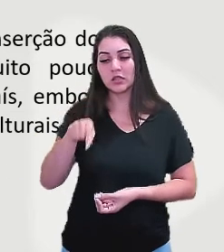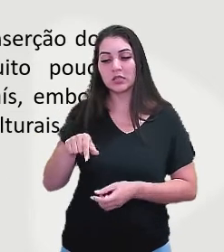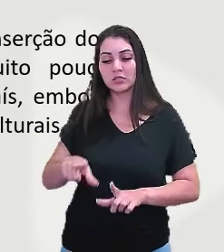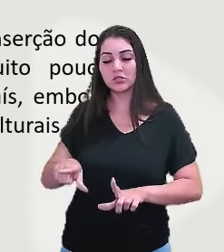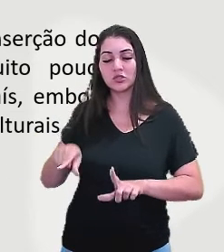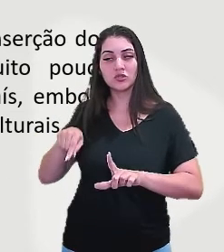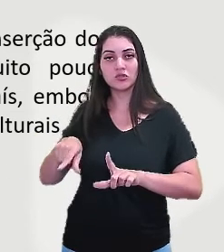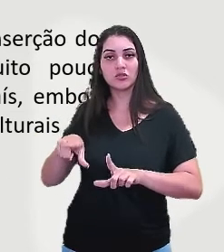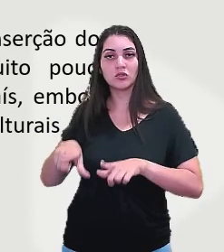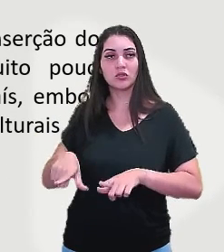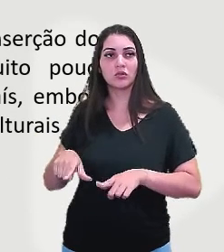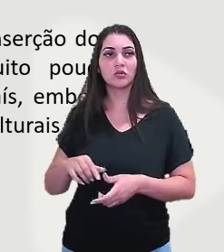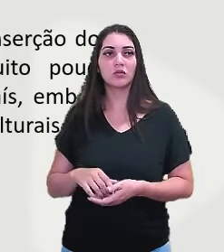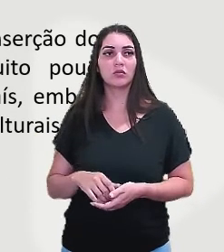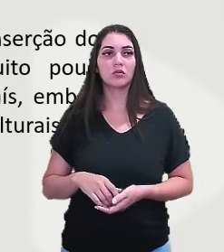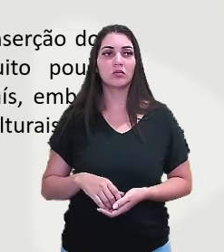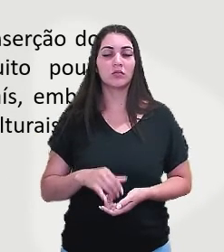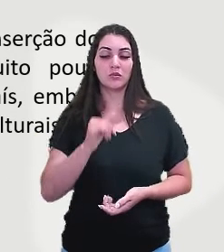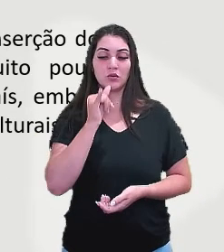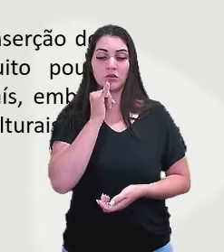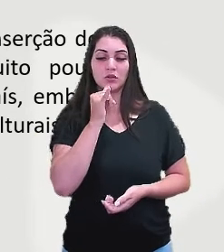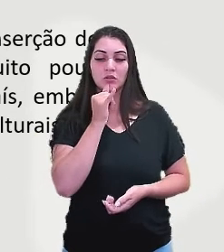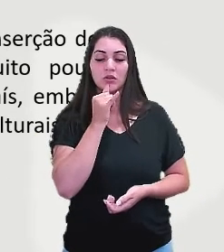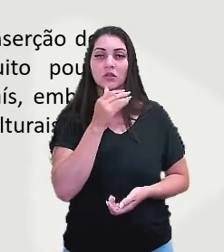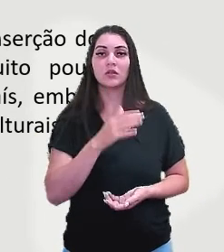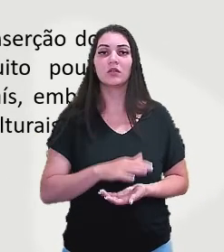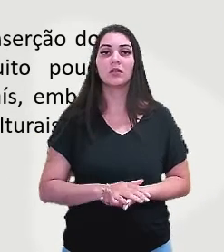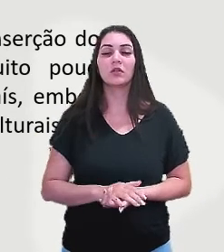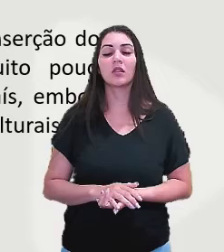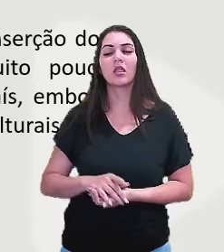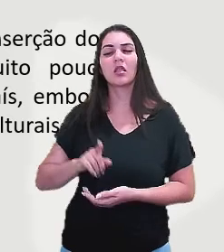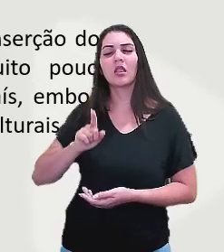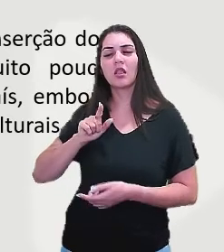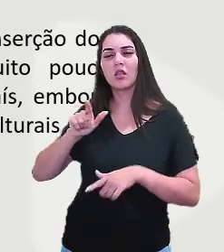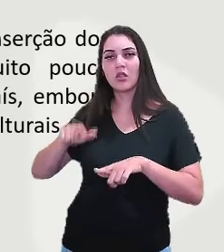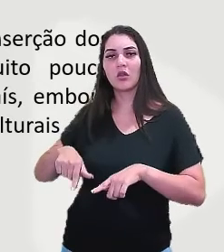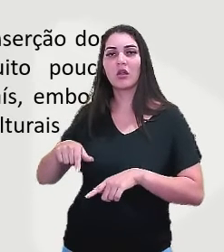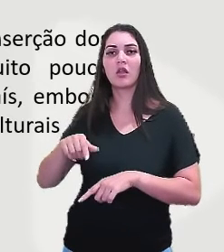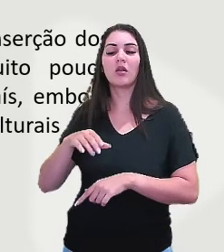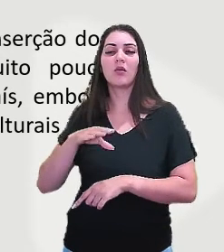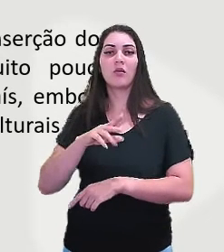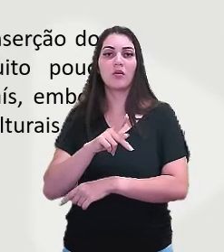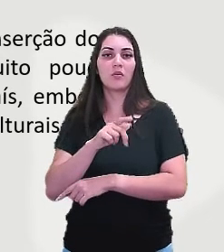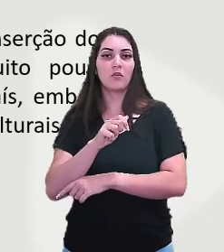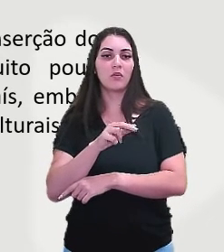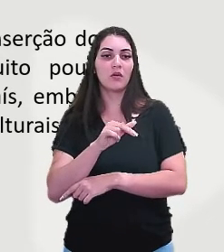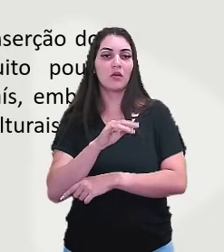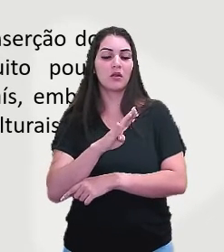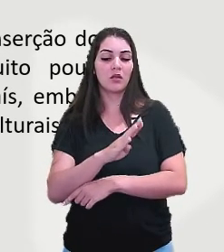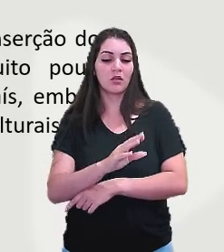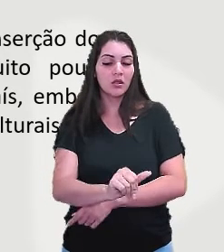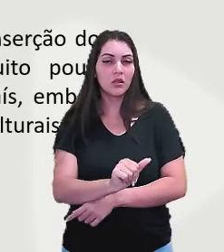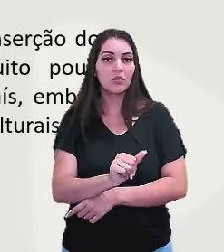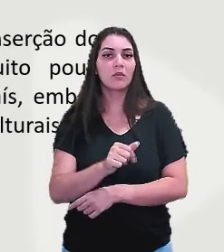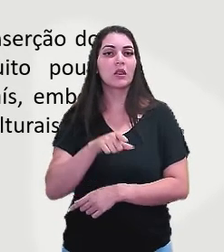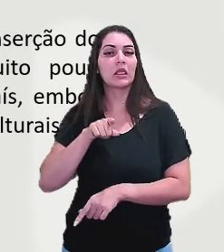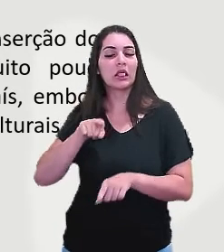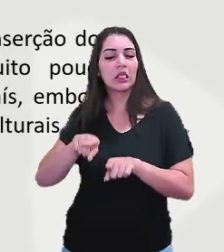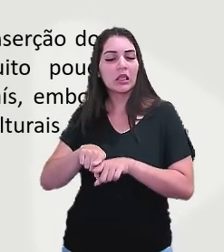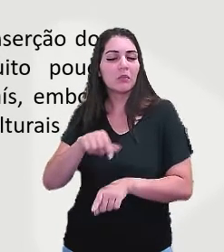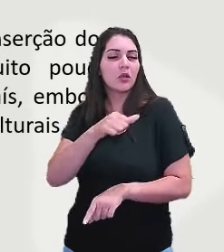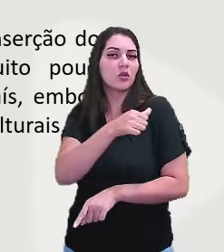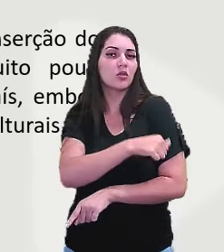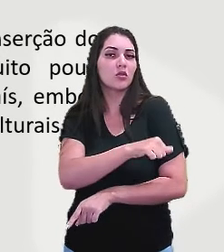regiões, onde ali, por exemplo, no Vale do Paraíba, na região serrana do Rio de Janeiro, como elas